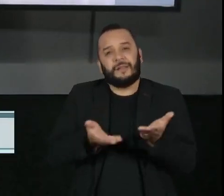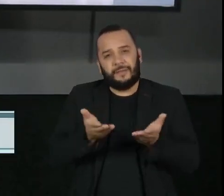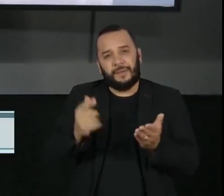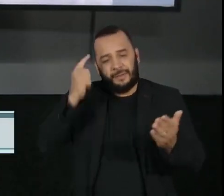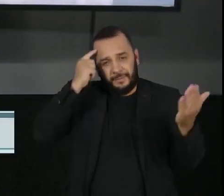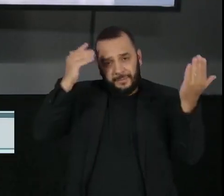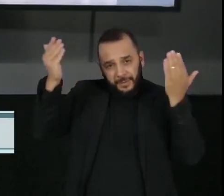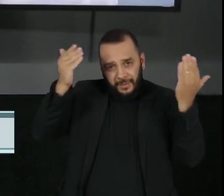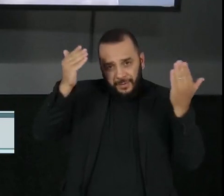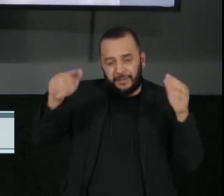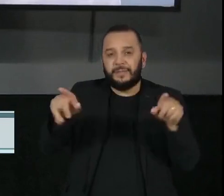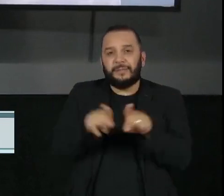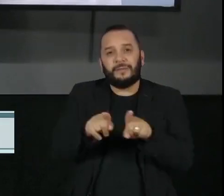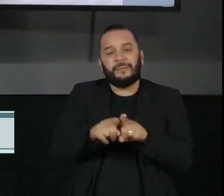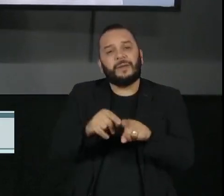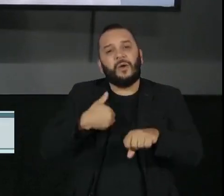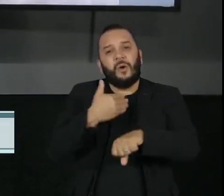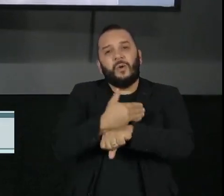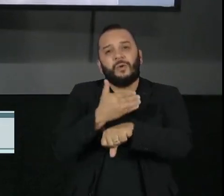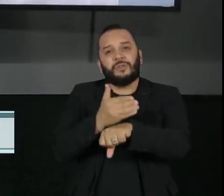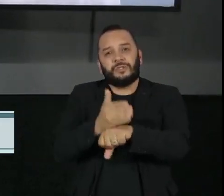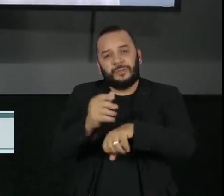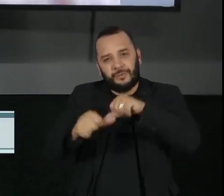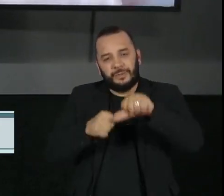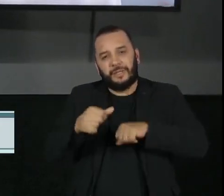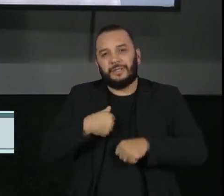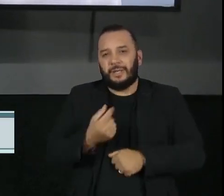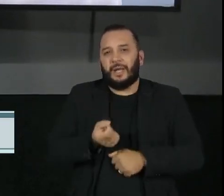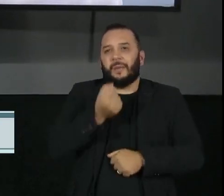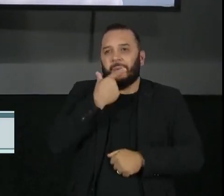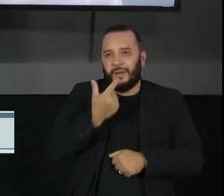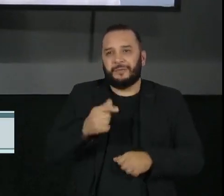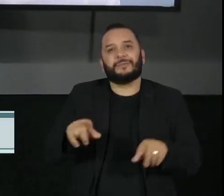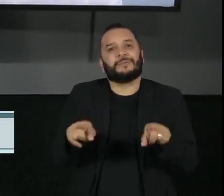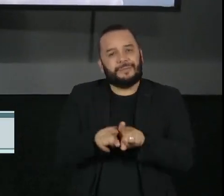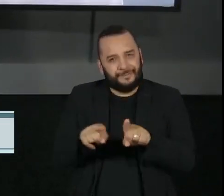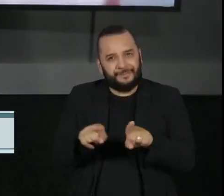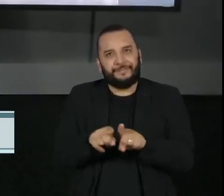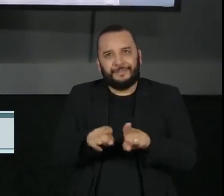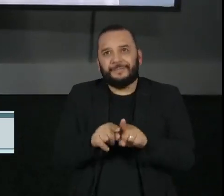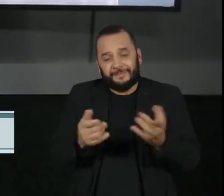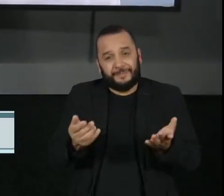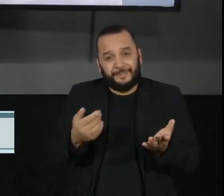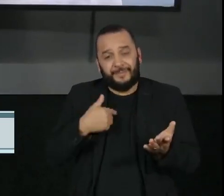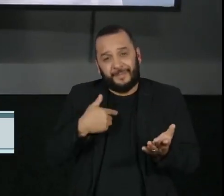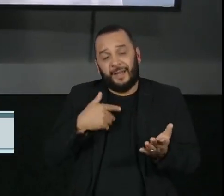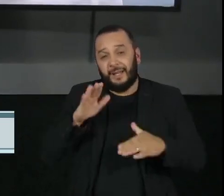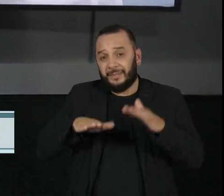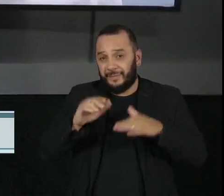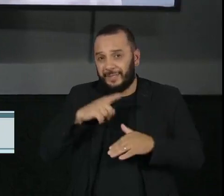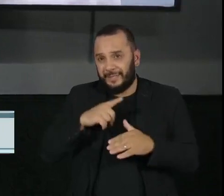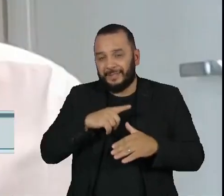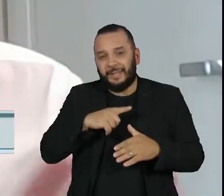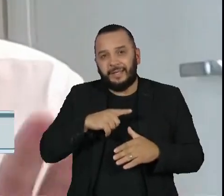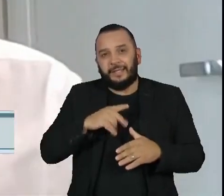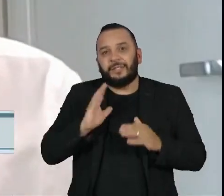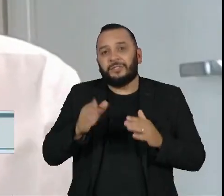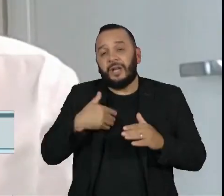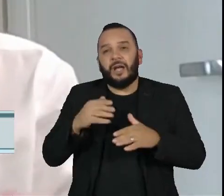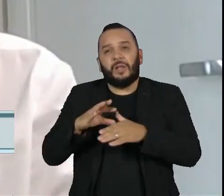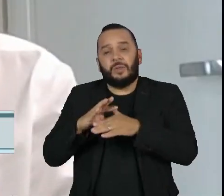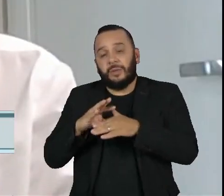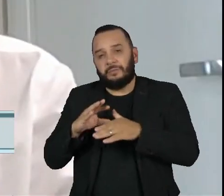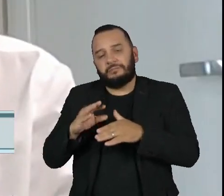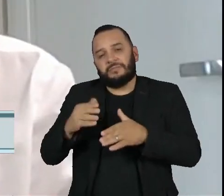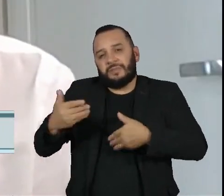pode ser com mudanças na rotina, pode ser com medicamentos, pode ser com alguns aparelhos. Por exemplo, a apneia se trata com um aparelho chamado CPAP. Claro